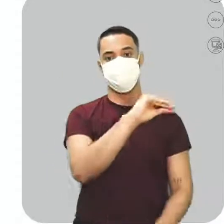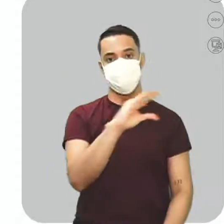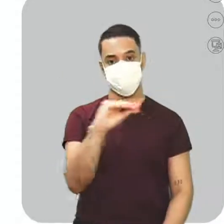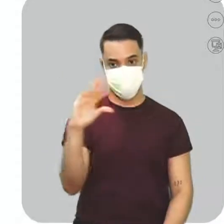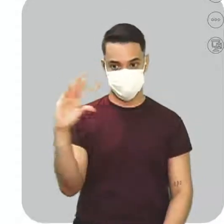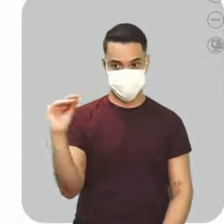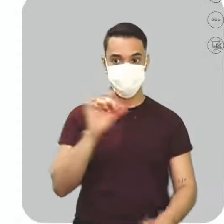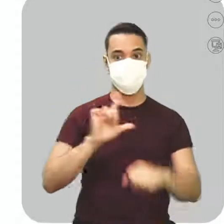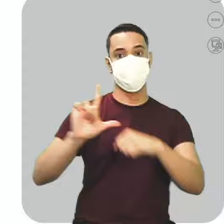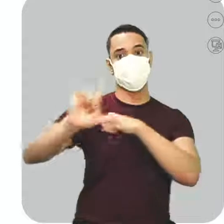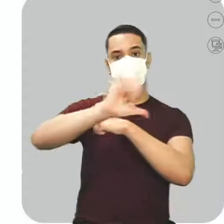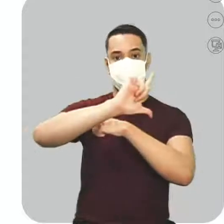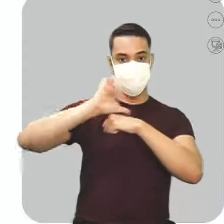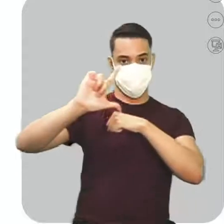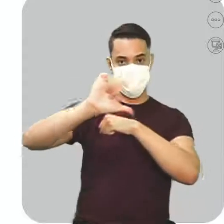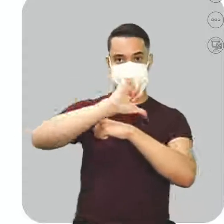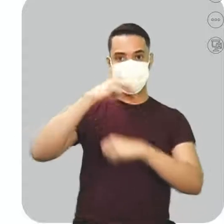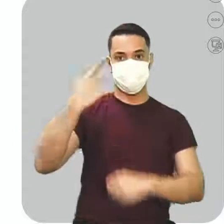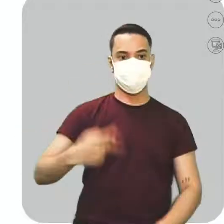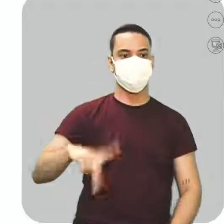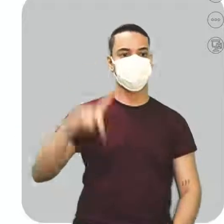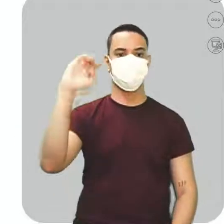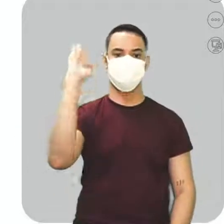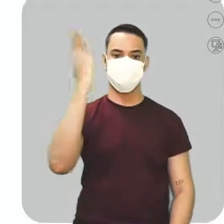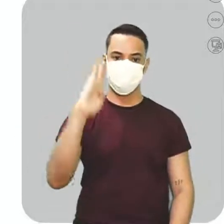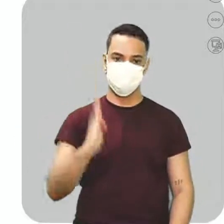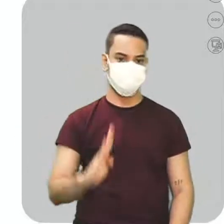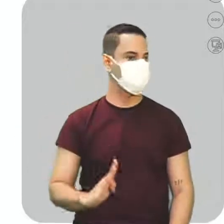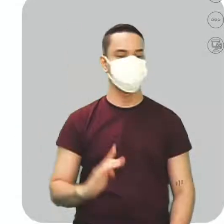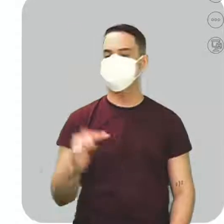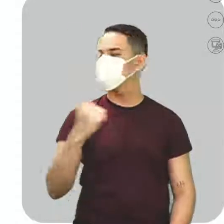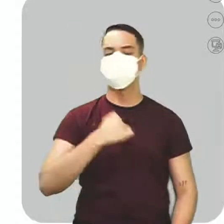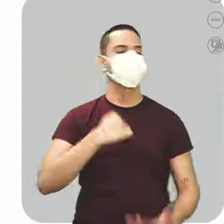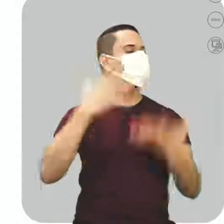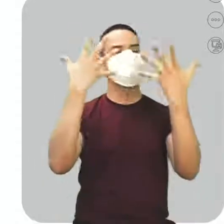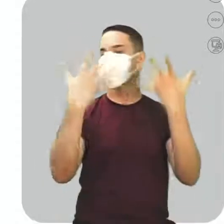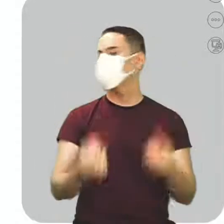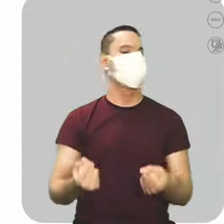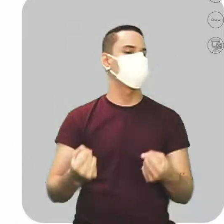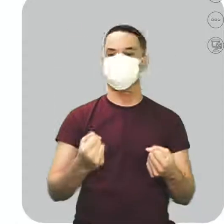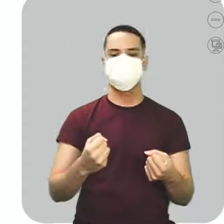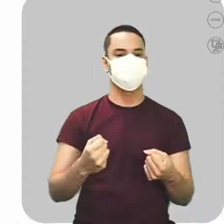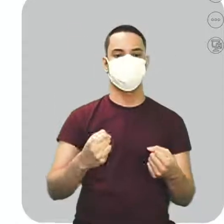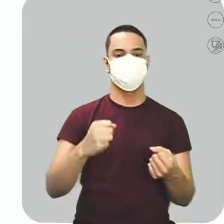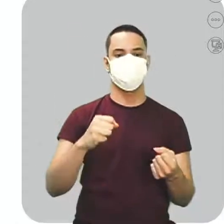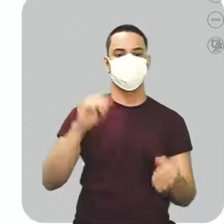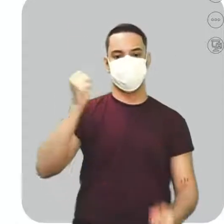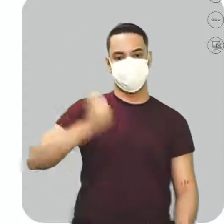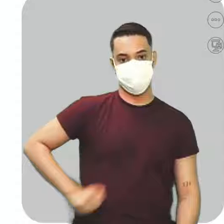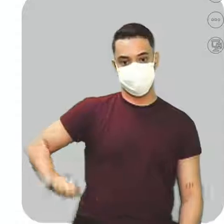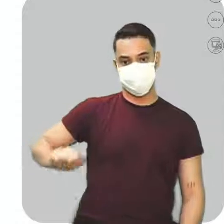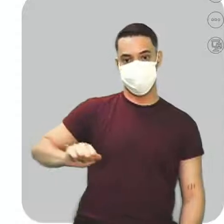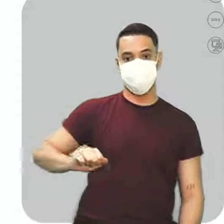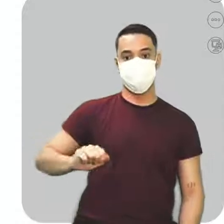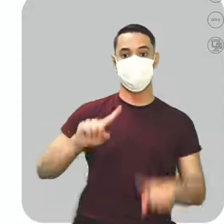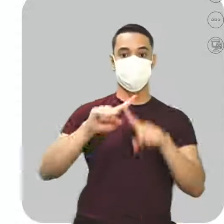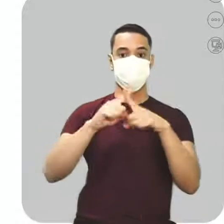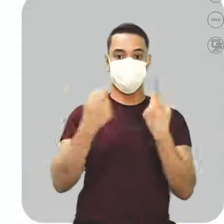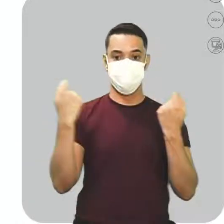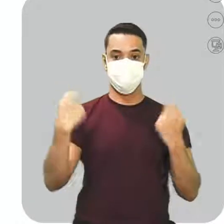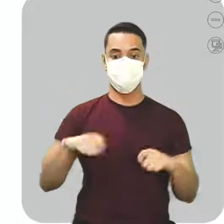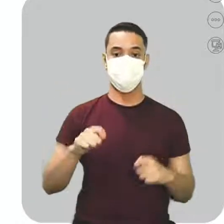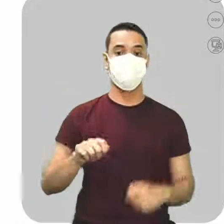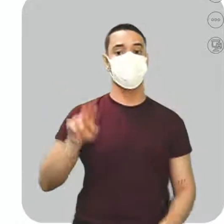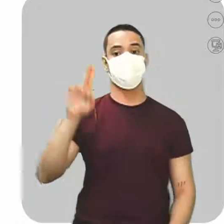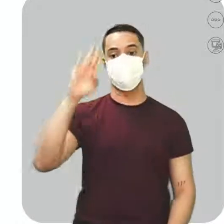a legislação brasileira, que não permite essa prática, torna-se